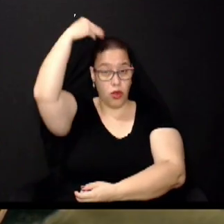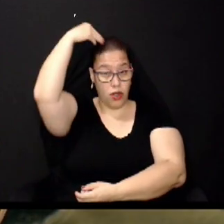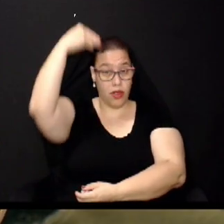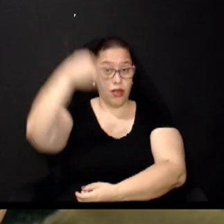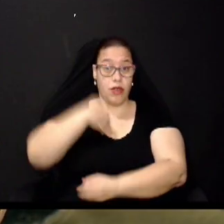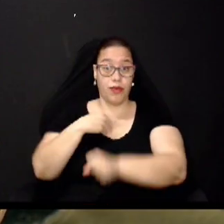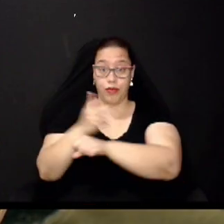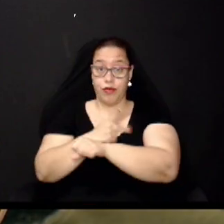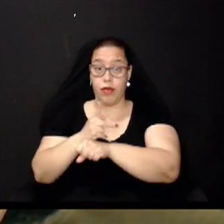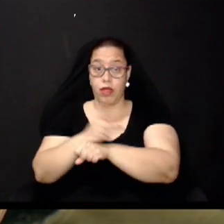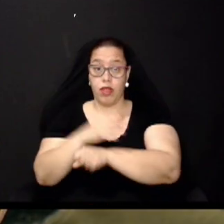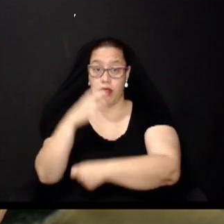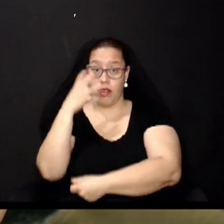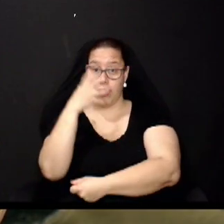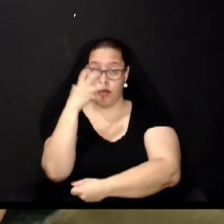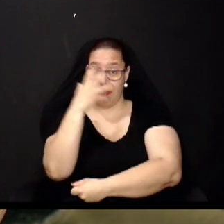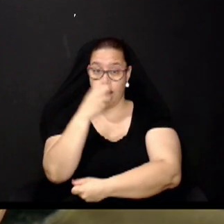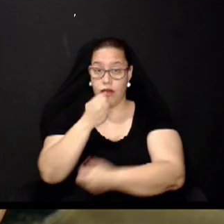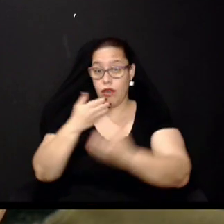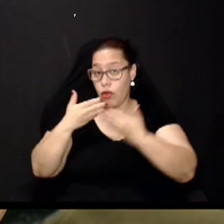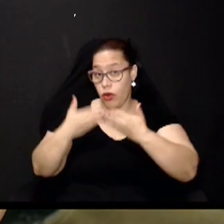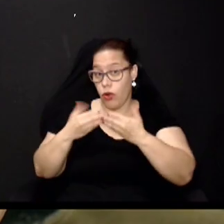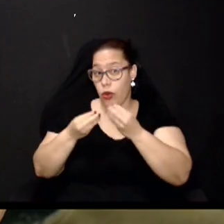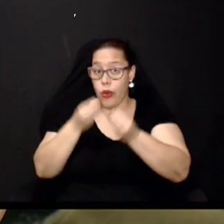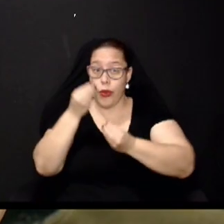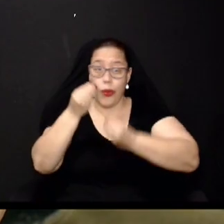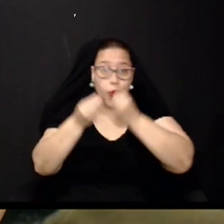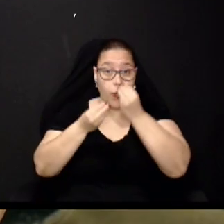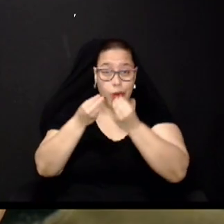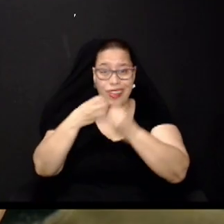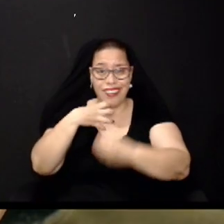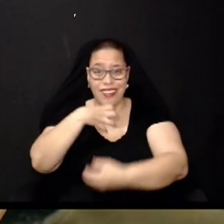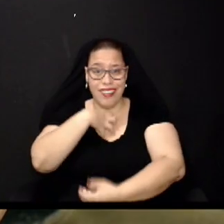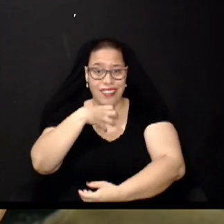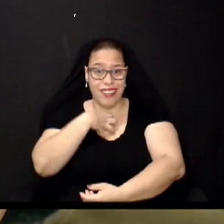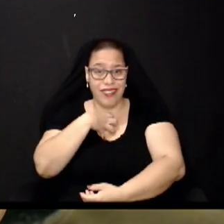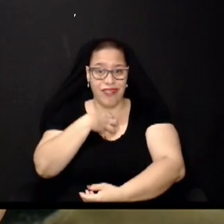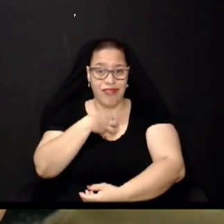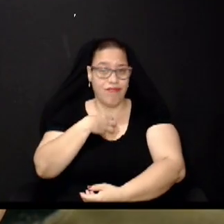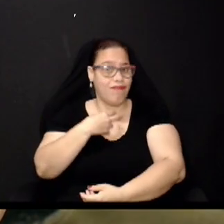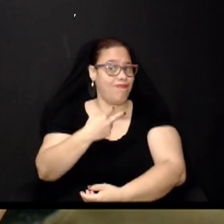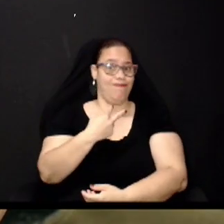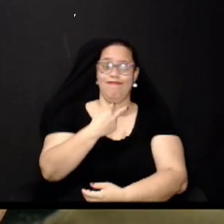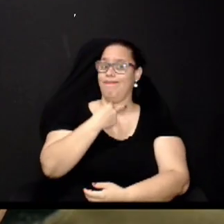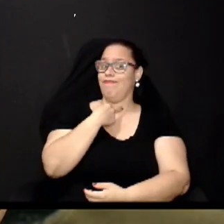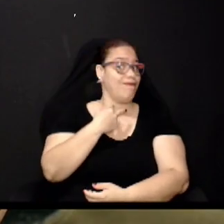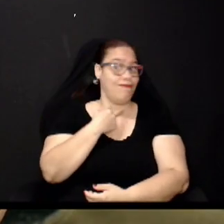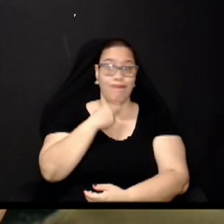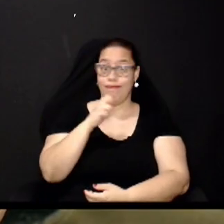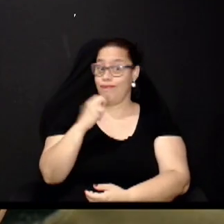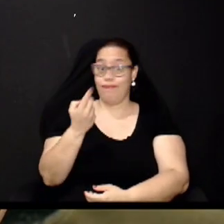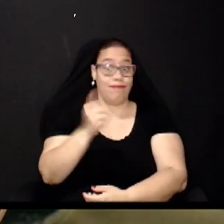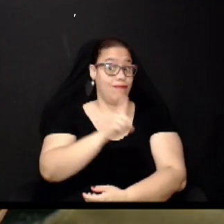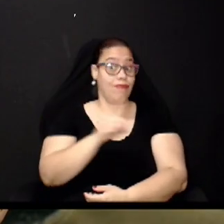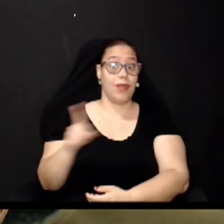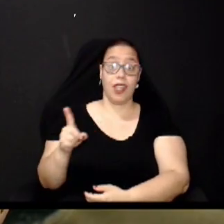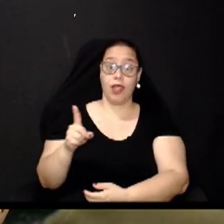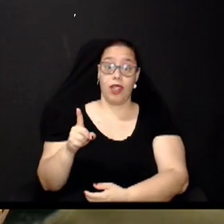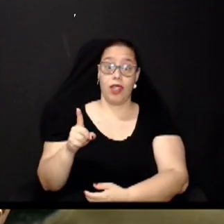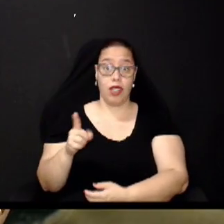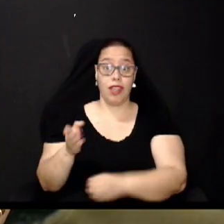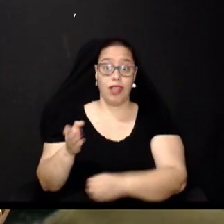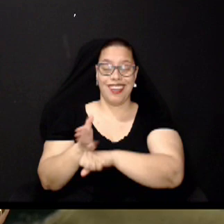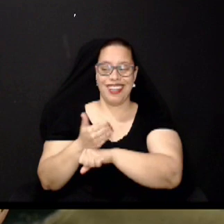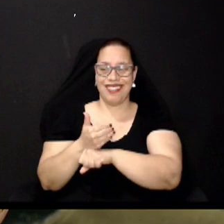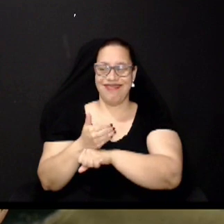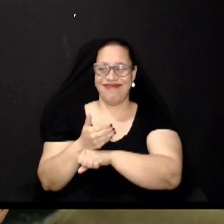mais bonita e leve? Como lidar com essa sensação de que não podia ou não era permitido antes? Isso